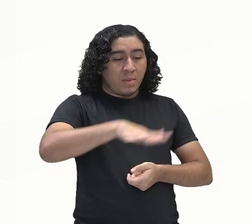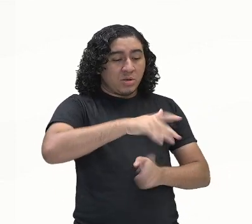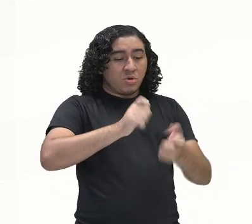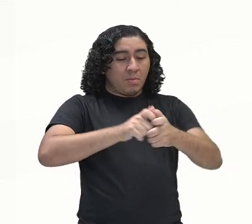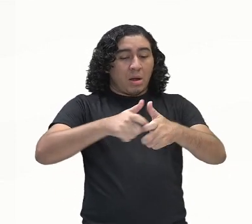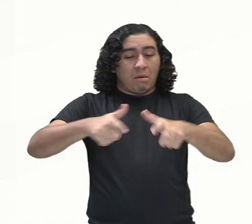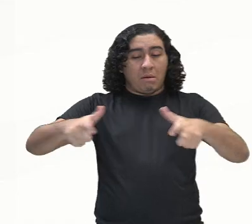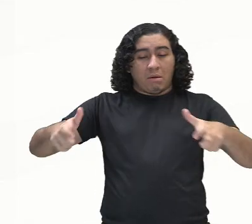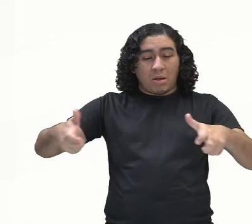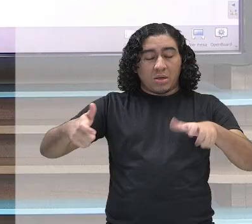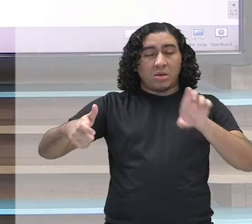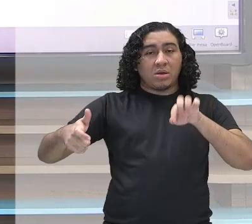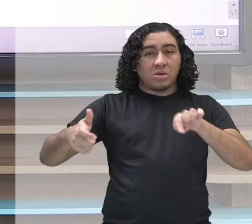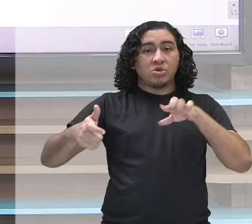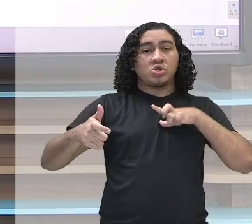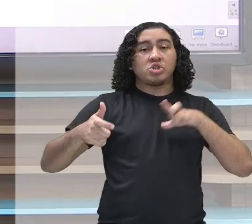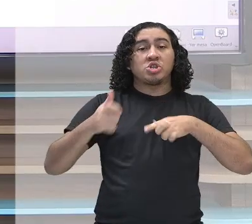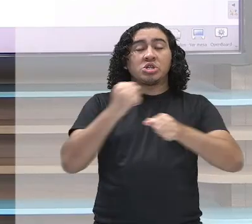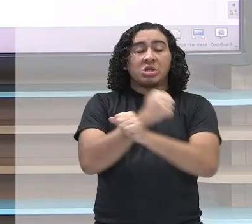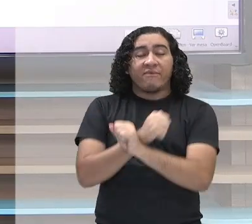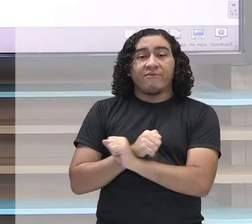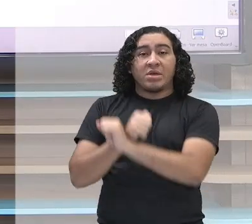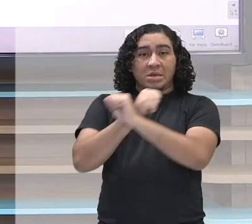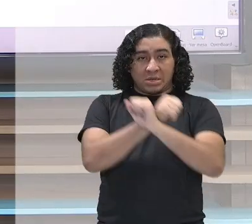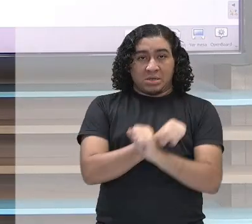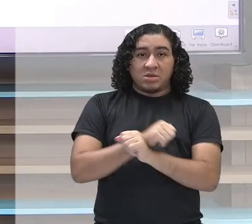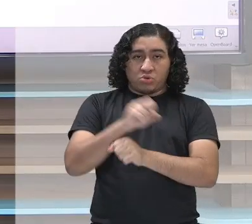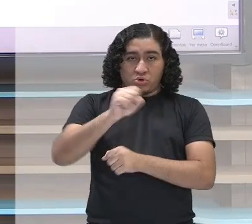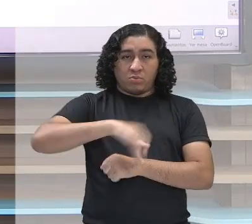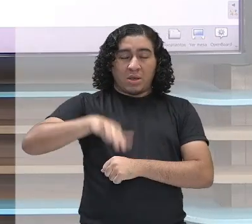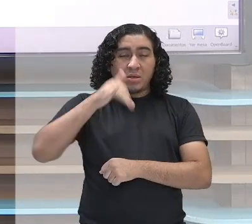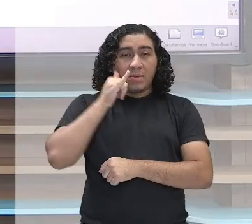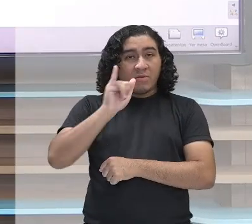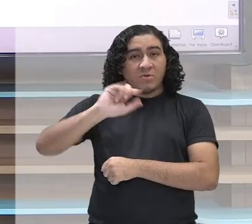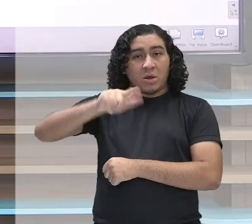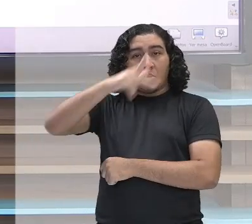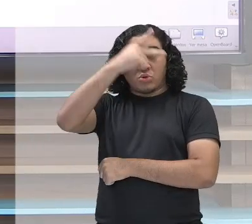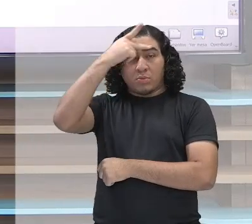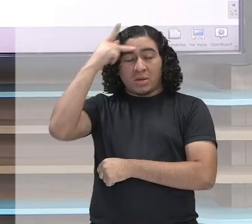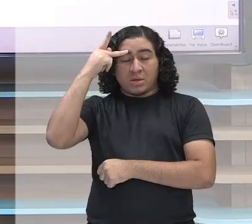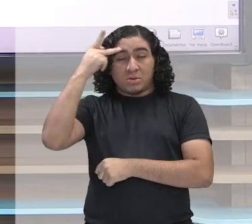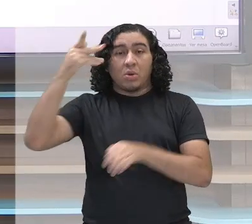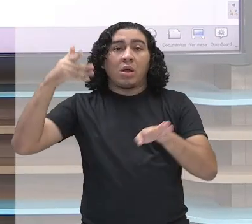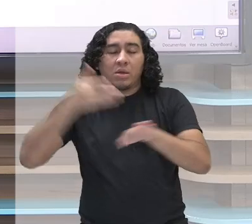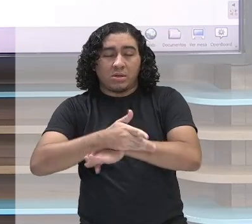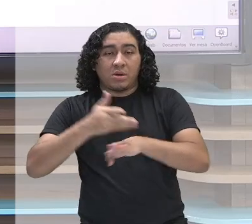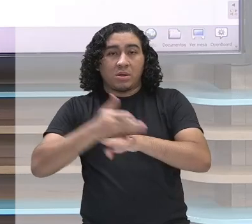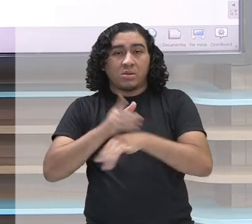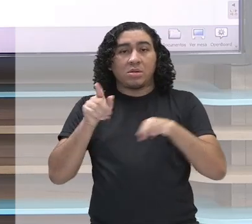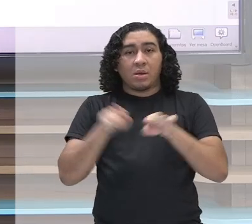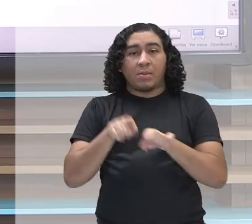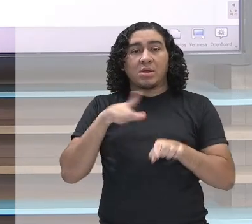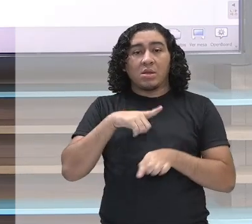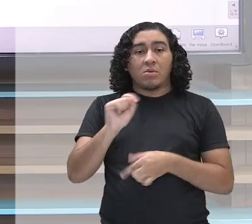ali, além da defesa do território, né, contra os invasores, a gente tem